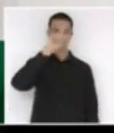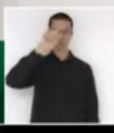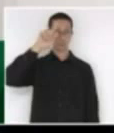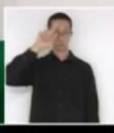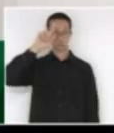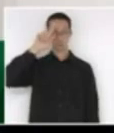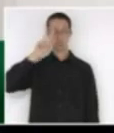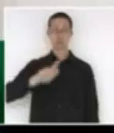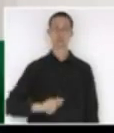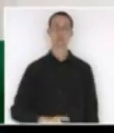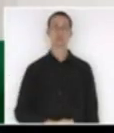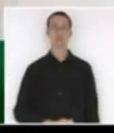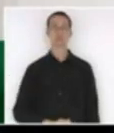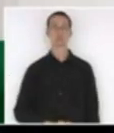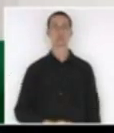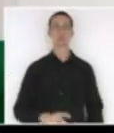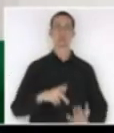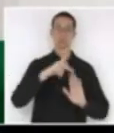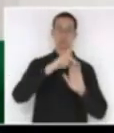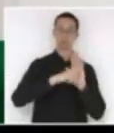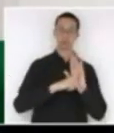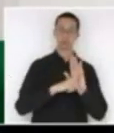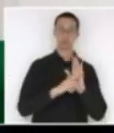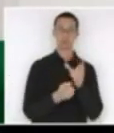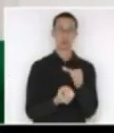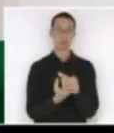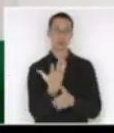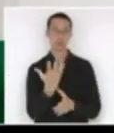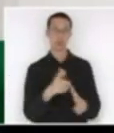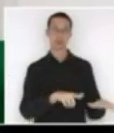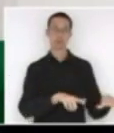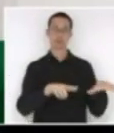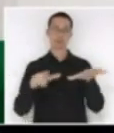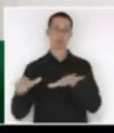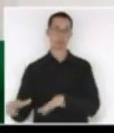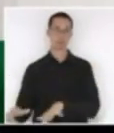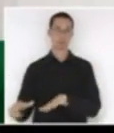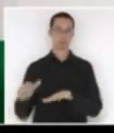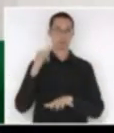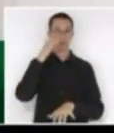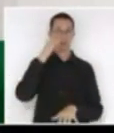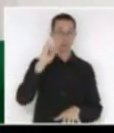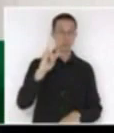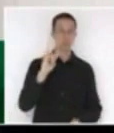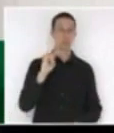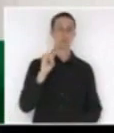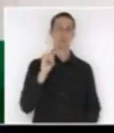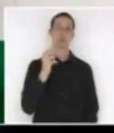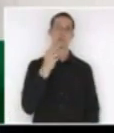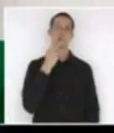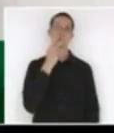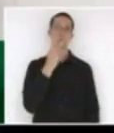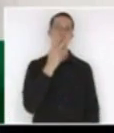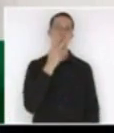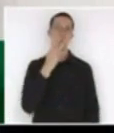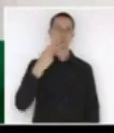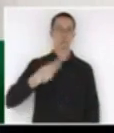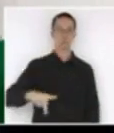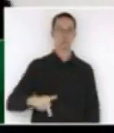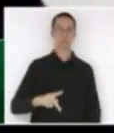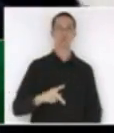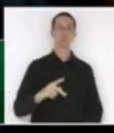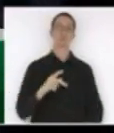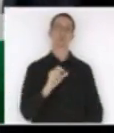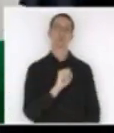projeto que institui a Semana de Prevenção ao Tabagismo em Santa Catarina, nas escolas